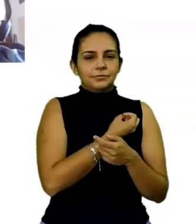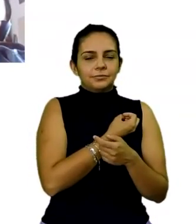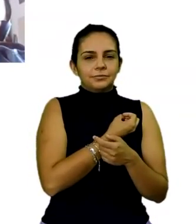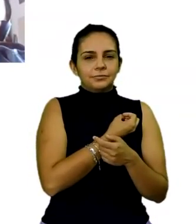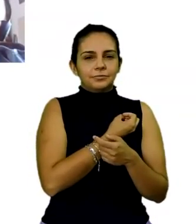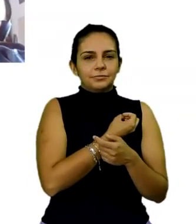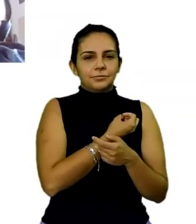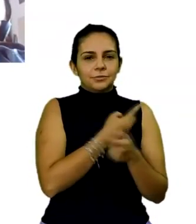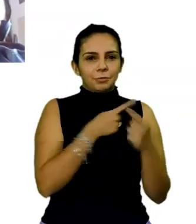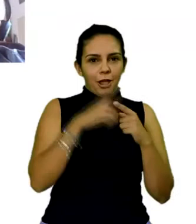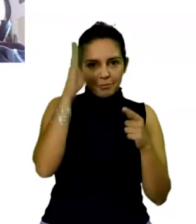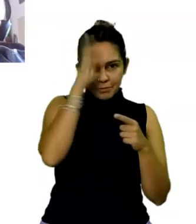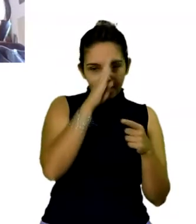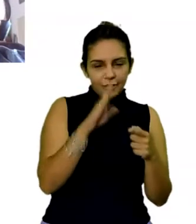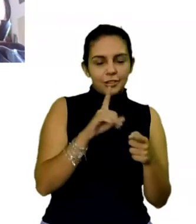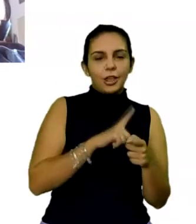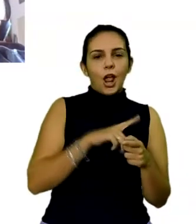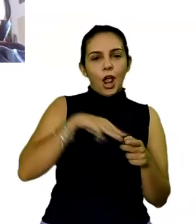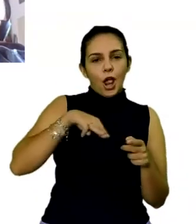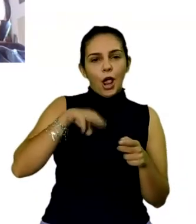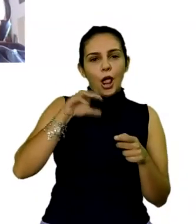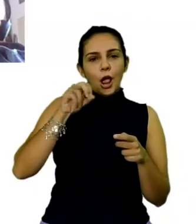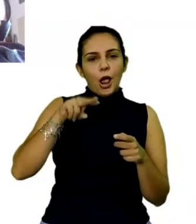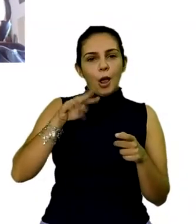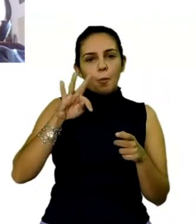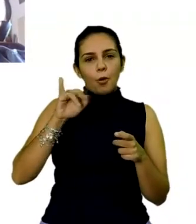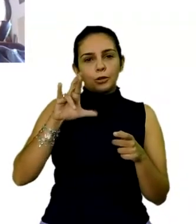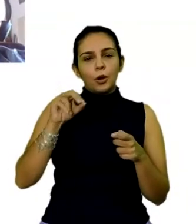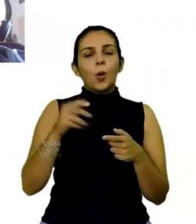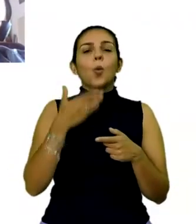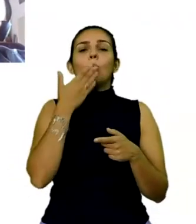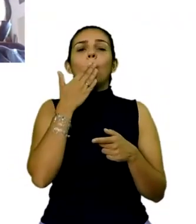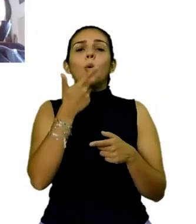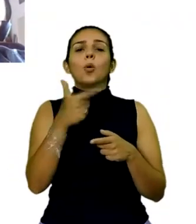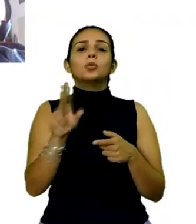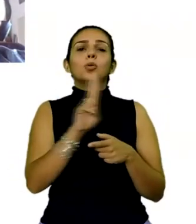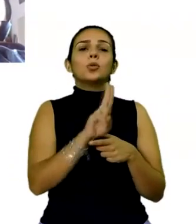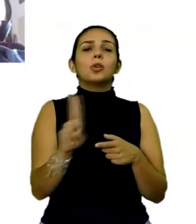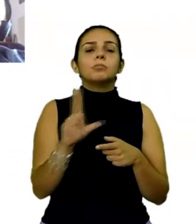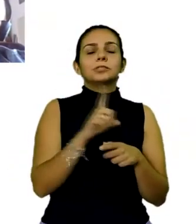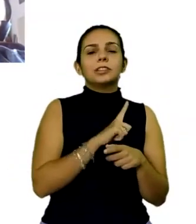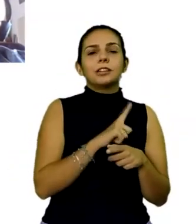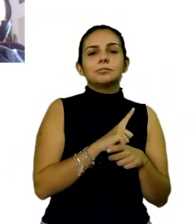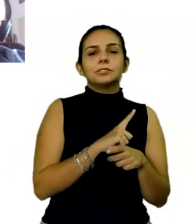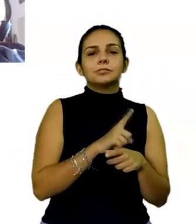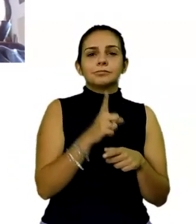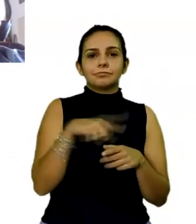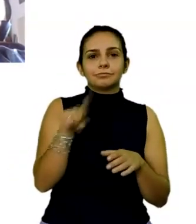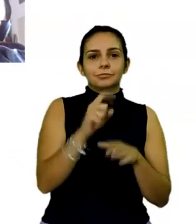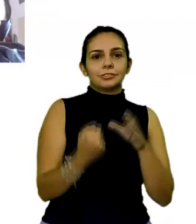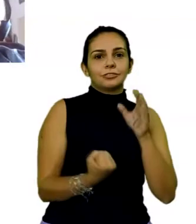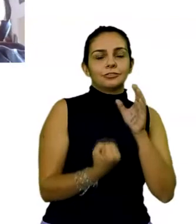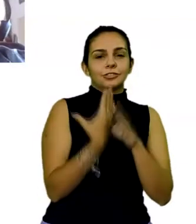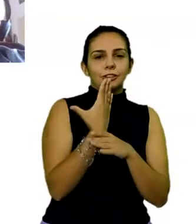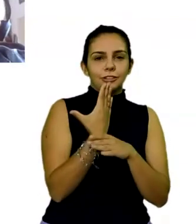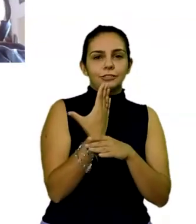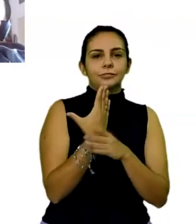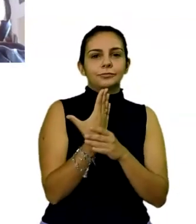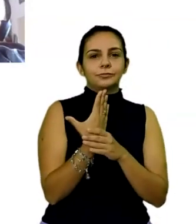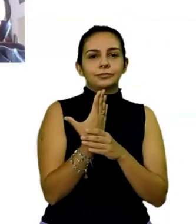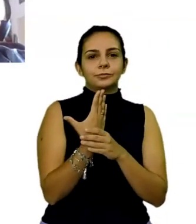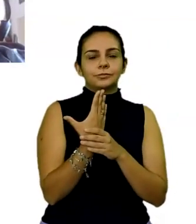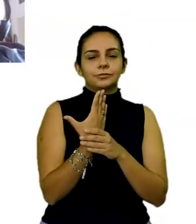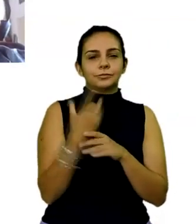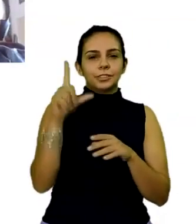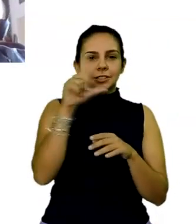Andersen, mas e no Brasil, além do Monteiro Lobato, qual outro grande nome nós temos desses fundadores, vamos dizer assim,